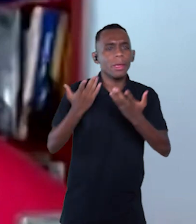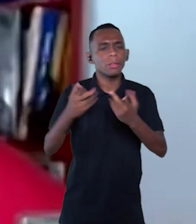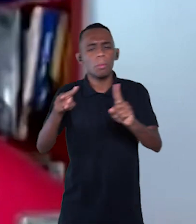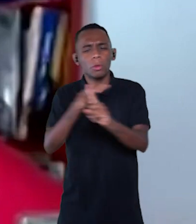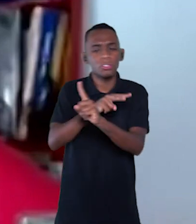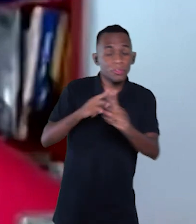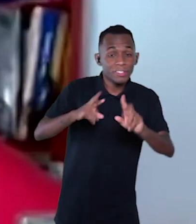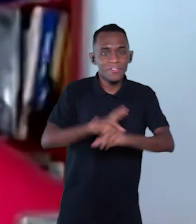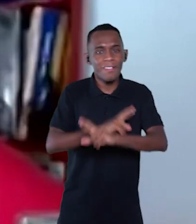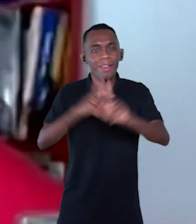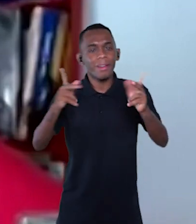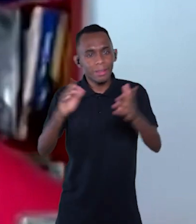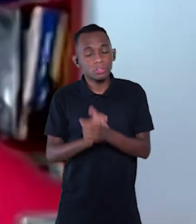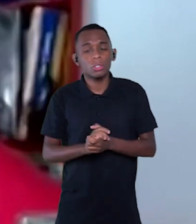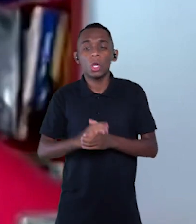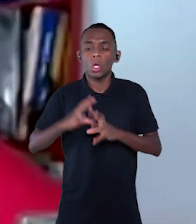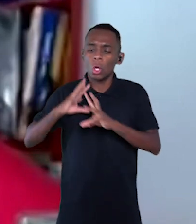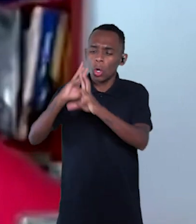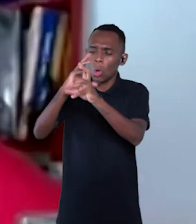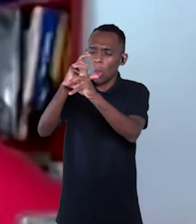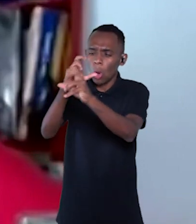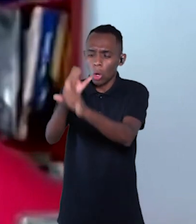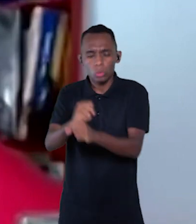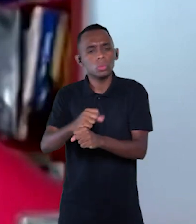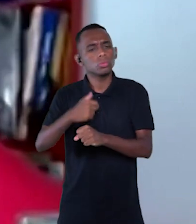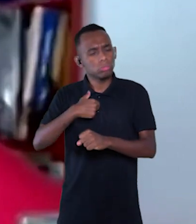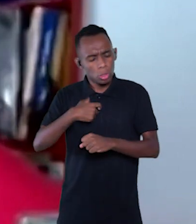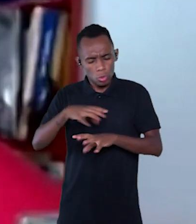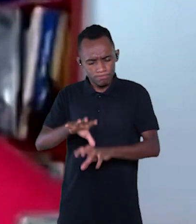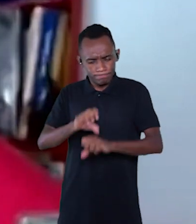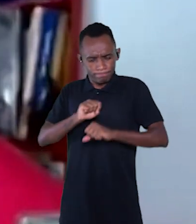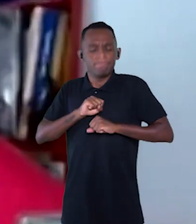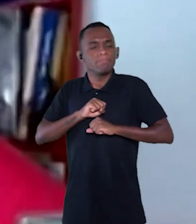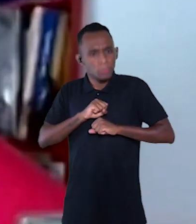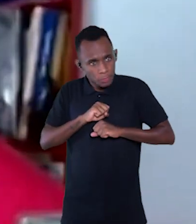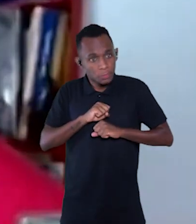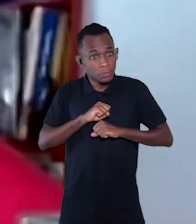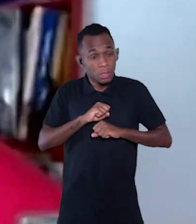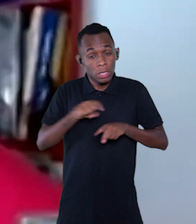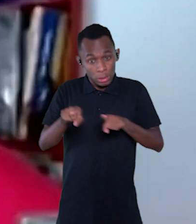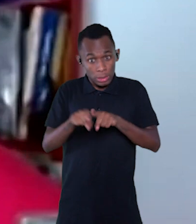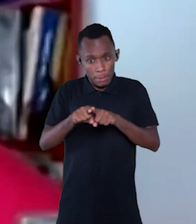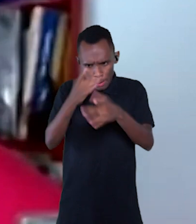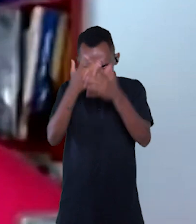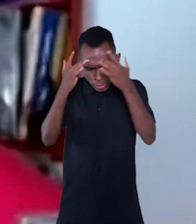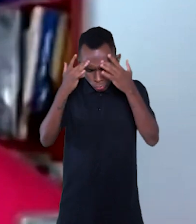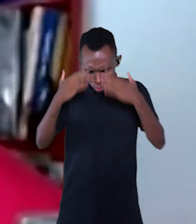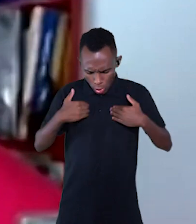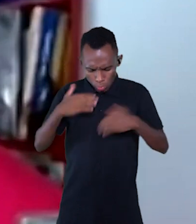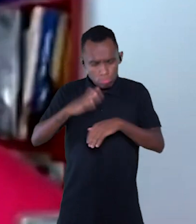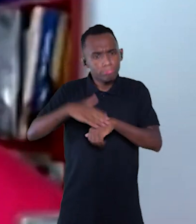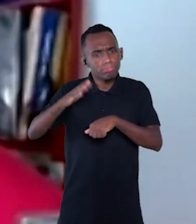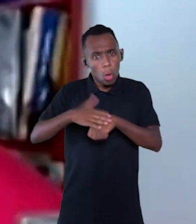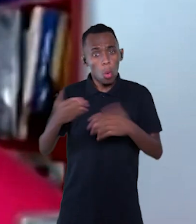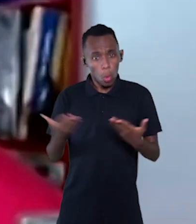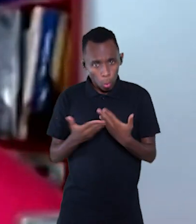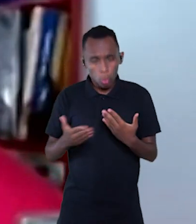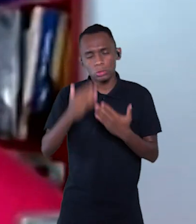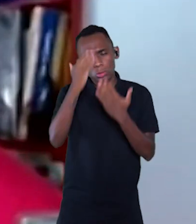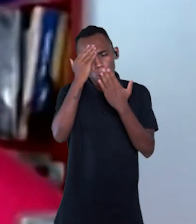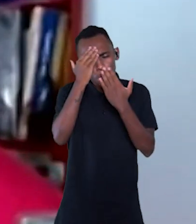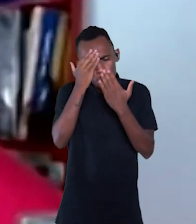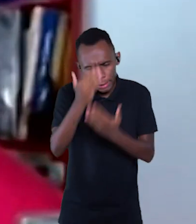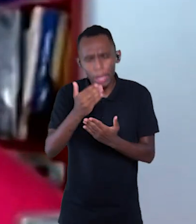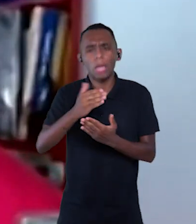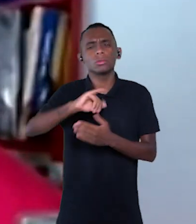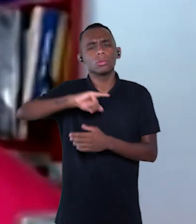no mundo. Tudo isso foi me formando a médica e, por que não, a pessoa que eu sou hoje, né? Sou muito grata por